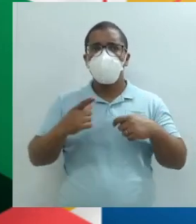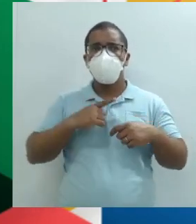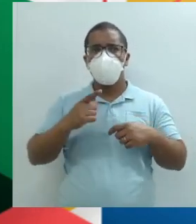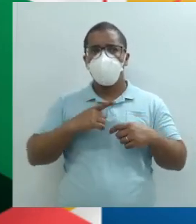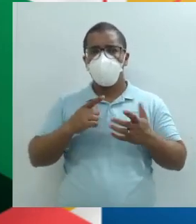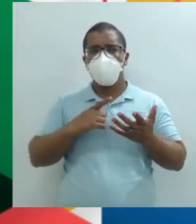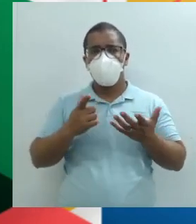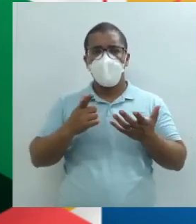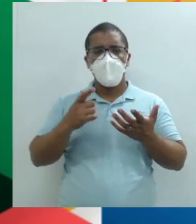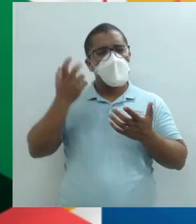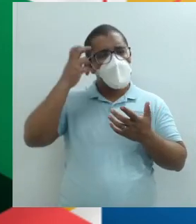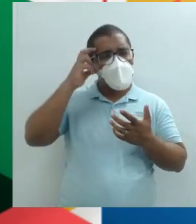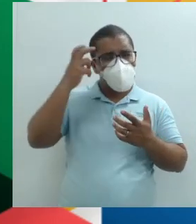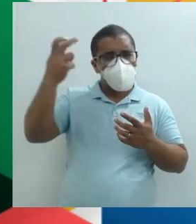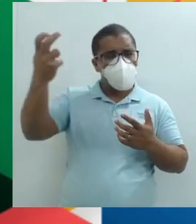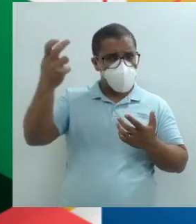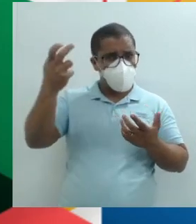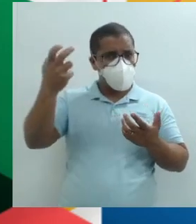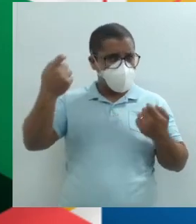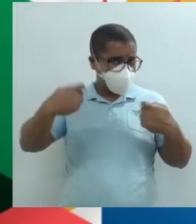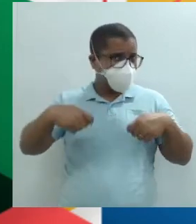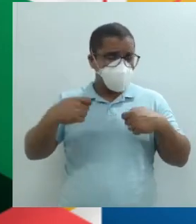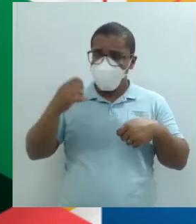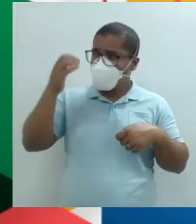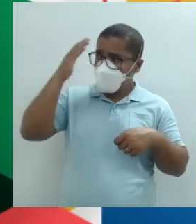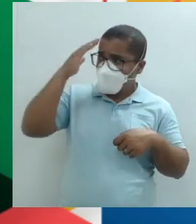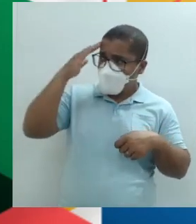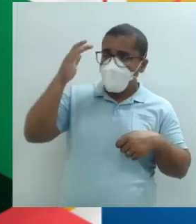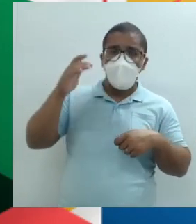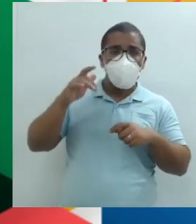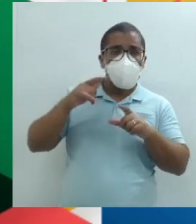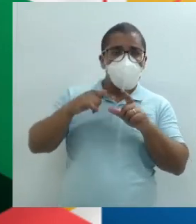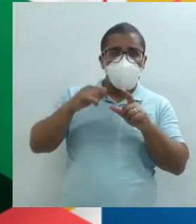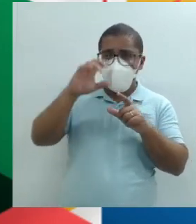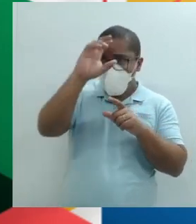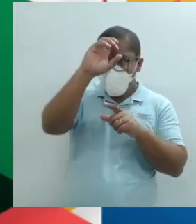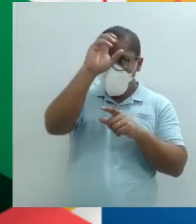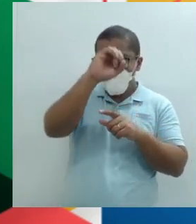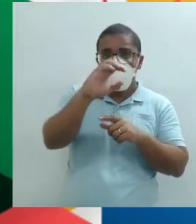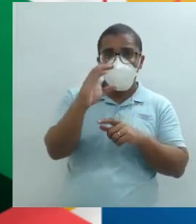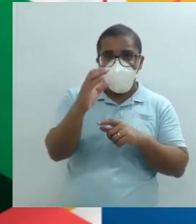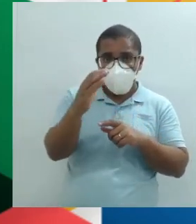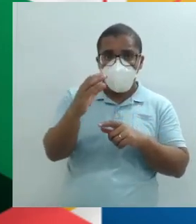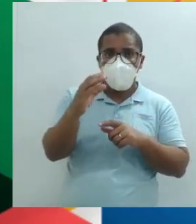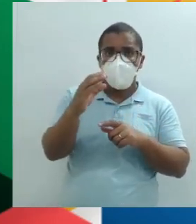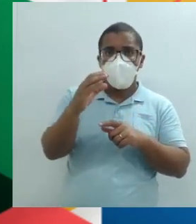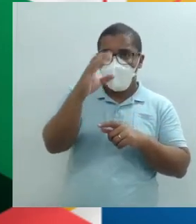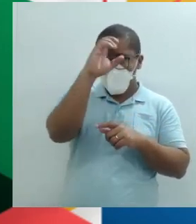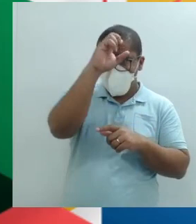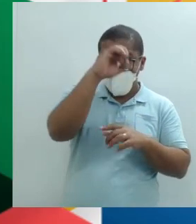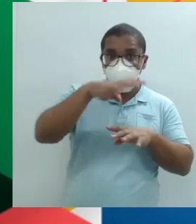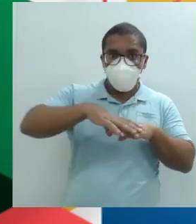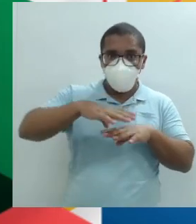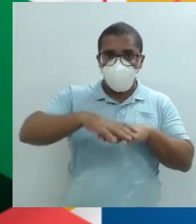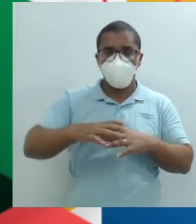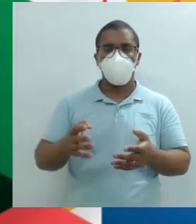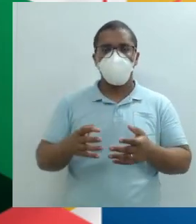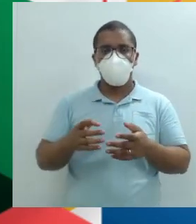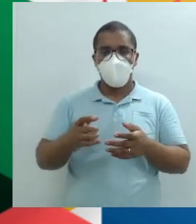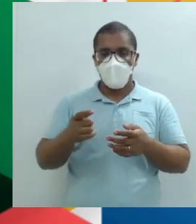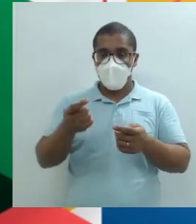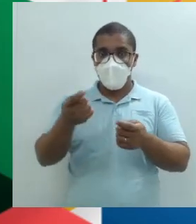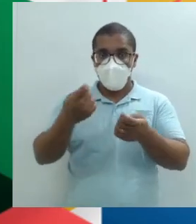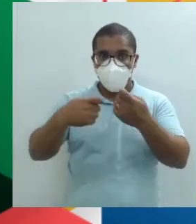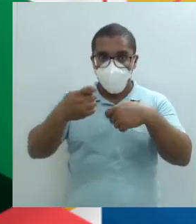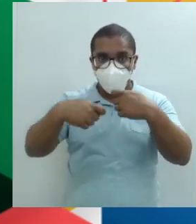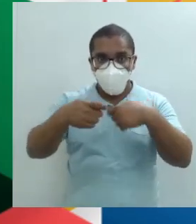questão assim, né, cultural, o letramento científico, o letramento matemático, o de